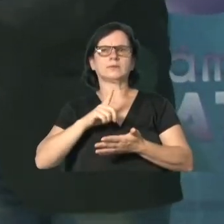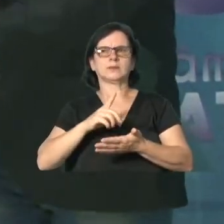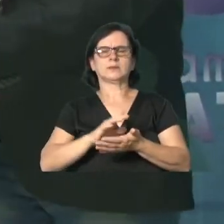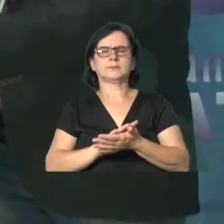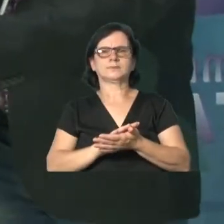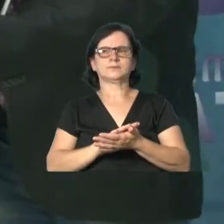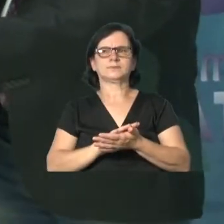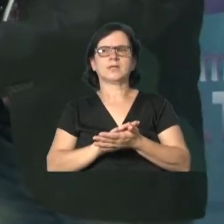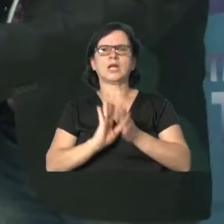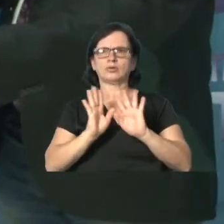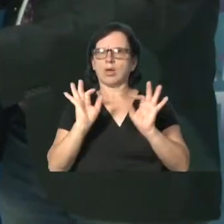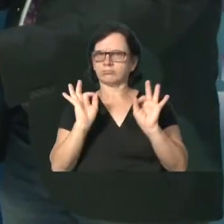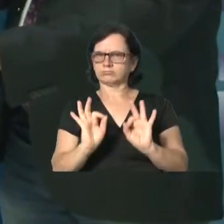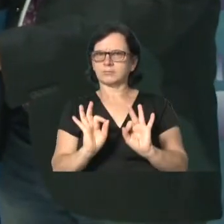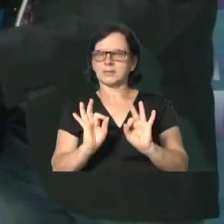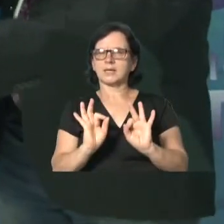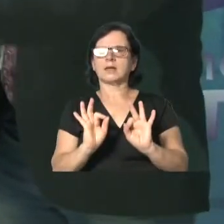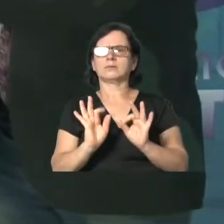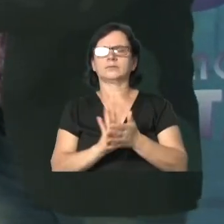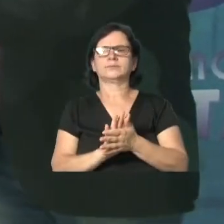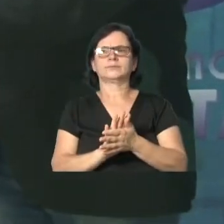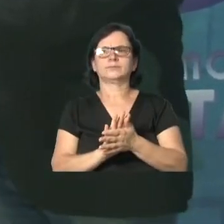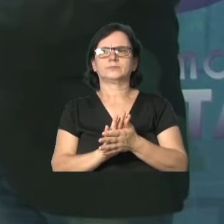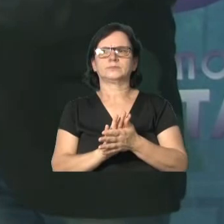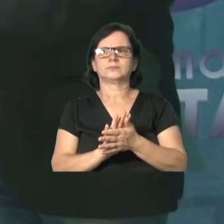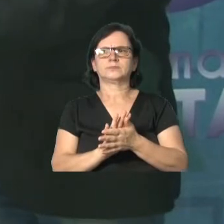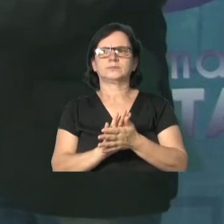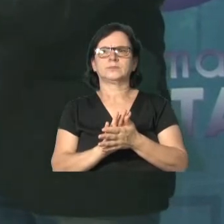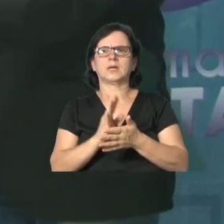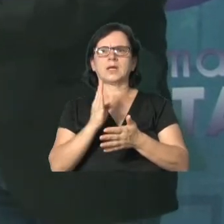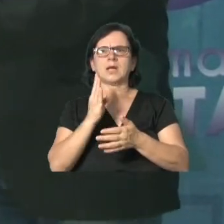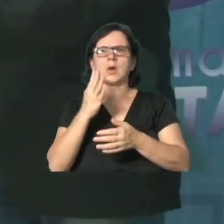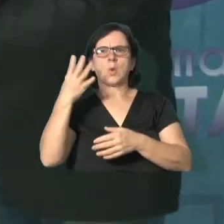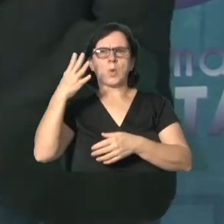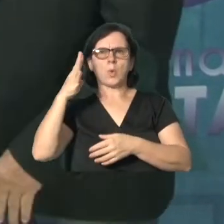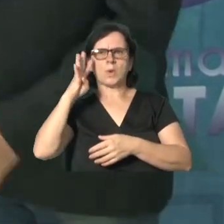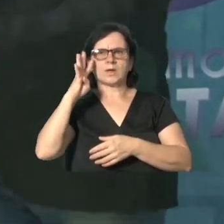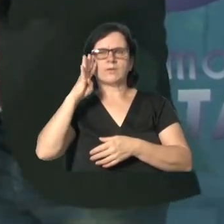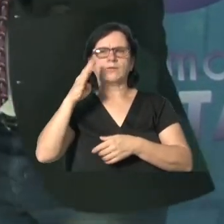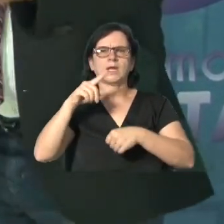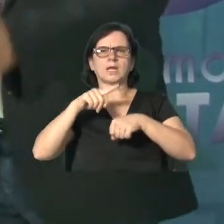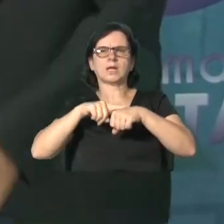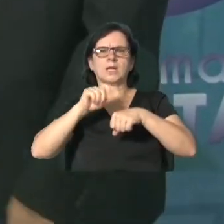audiência pública já está confirmada. Isso, não é, está confirmada, com certeza. Quarta-feira, às 10 horas. Com